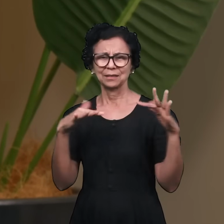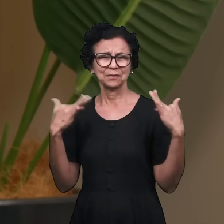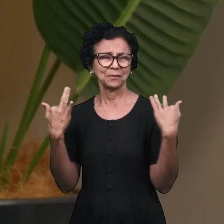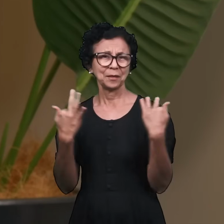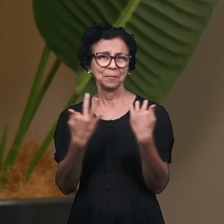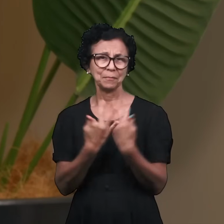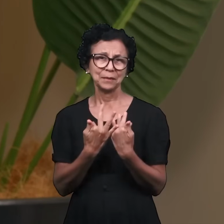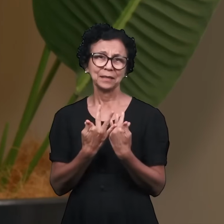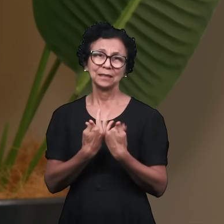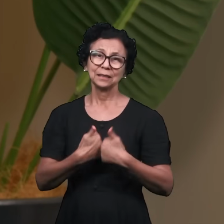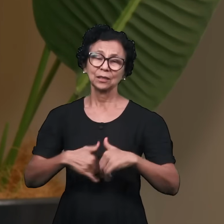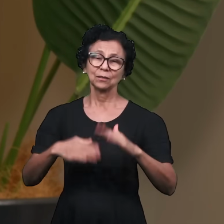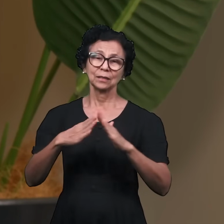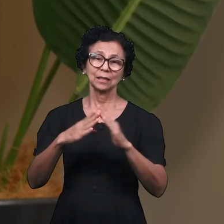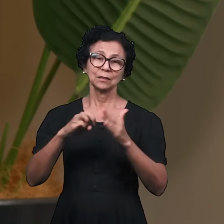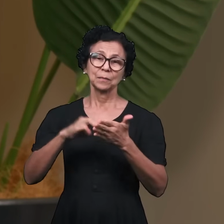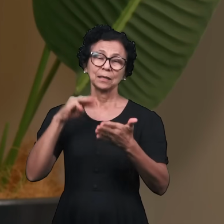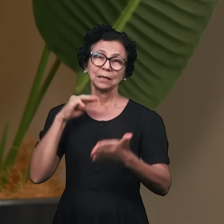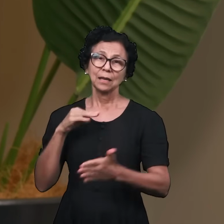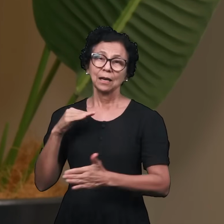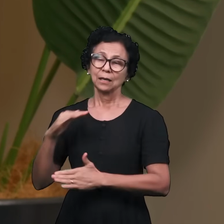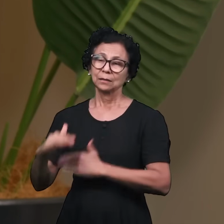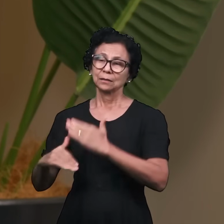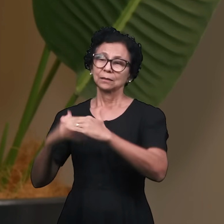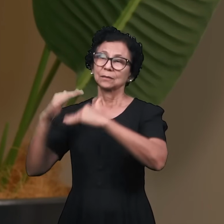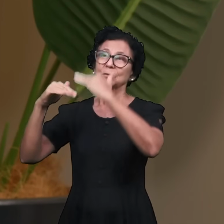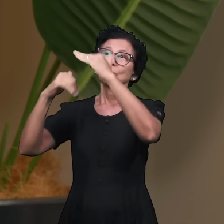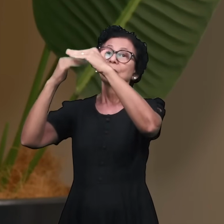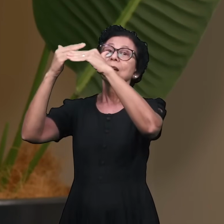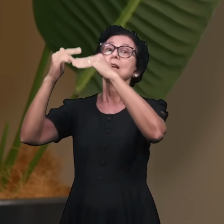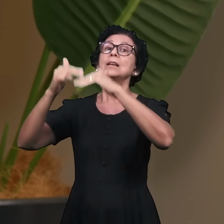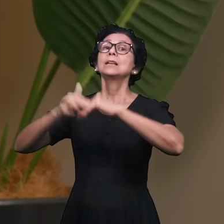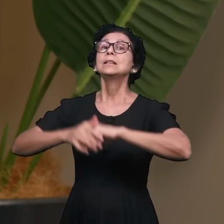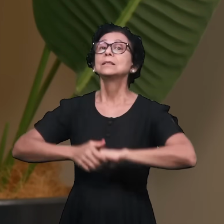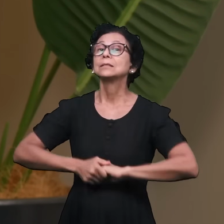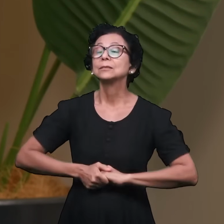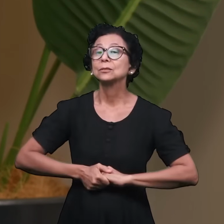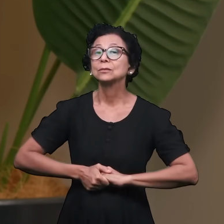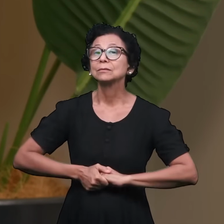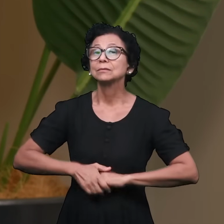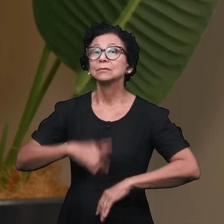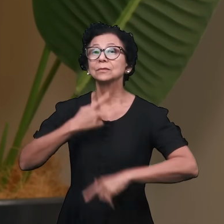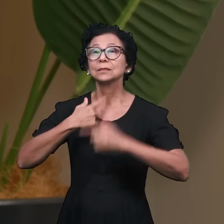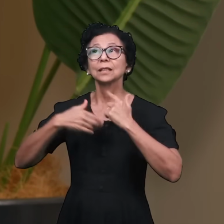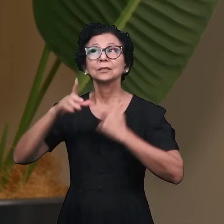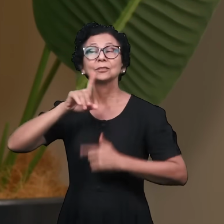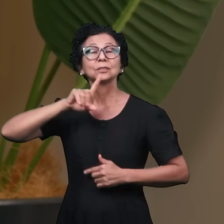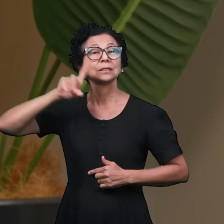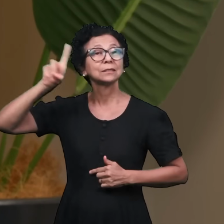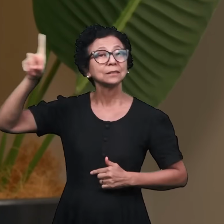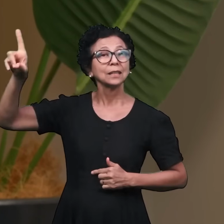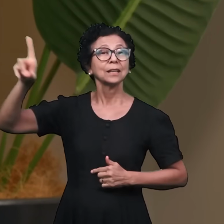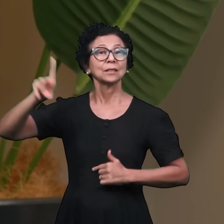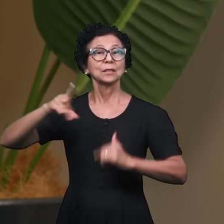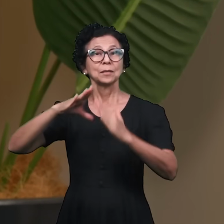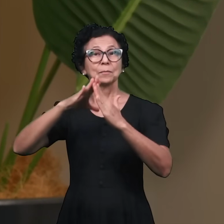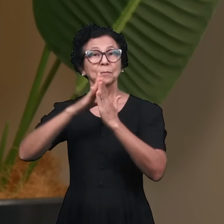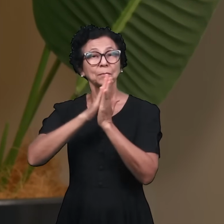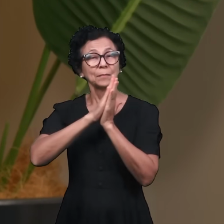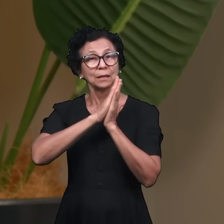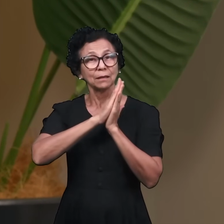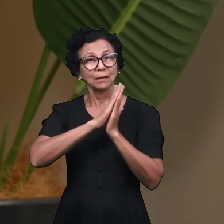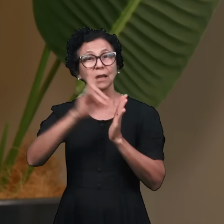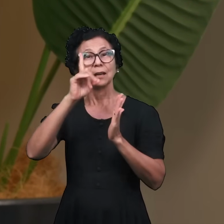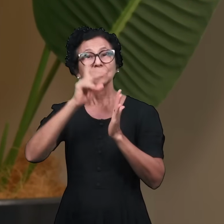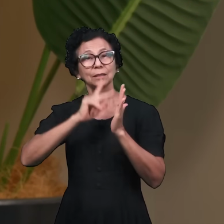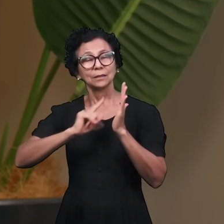Então, crescendo na Igreja Cristã Maranata, nós estamos entendendo, crescendo segundo a vontade de Deus, segundo a palavra do